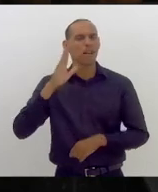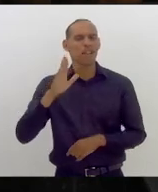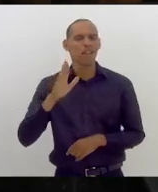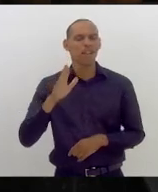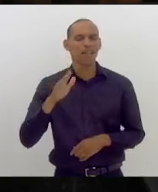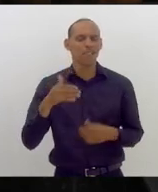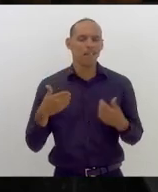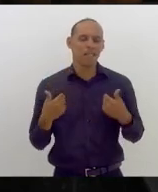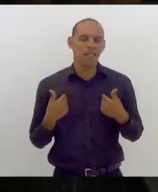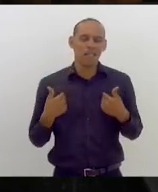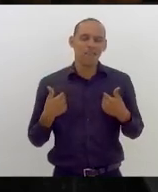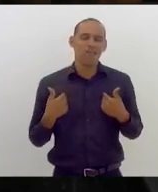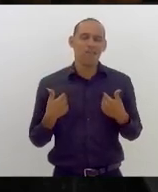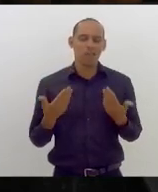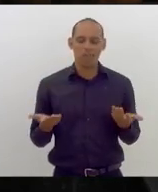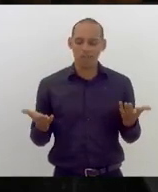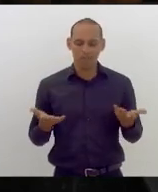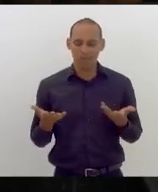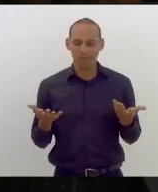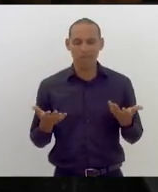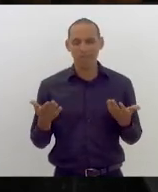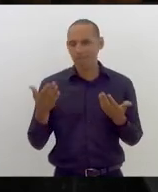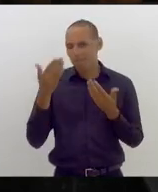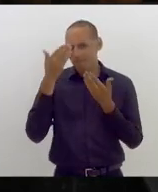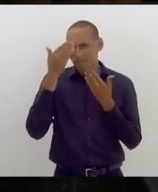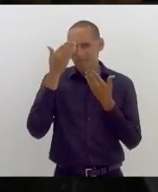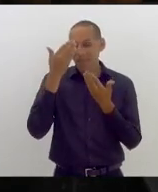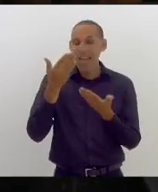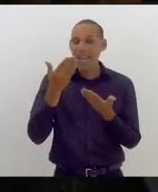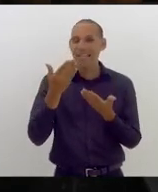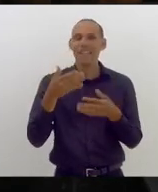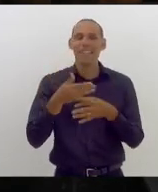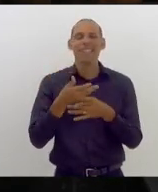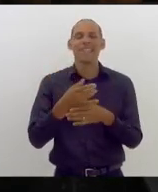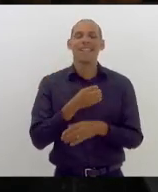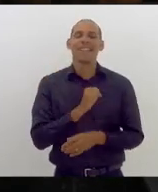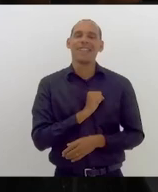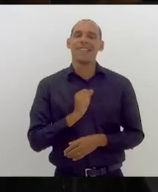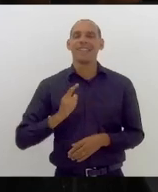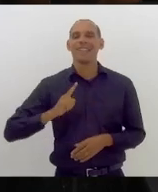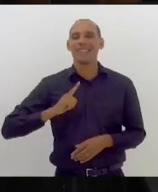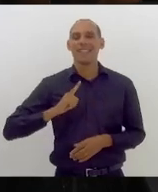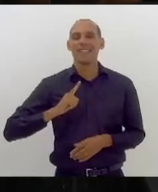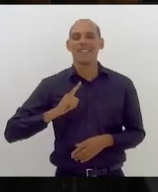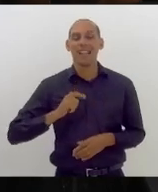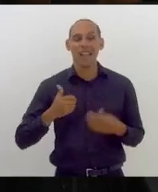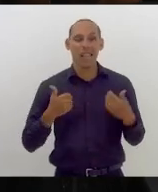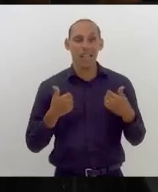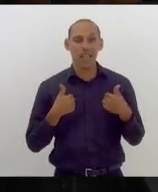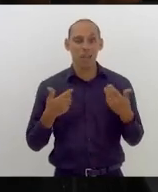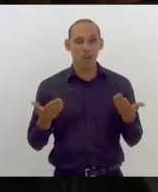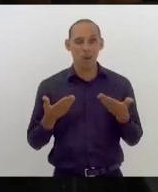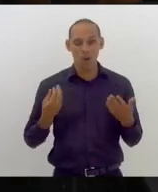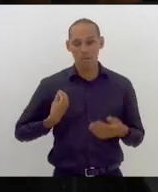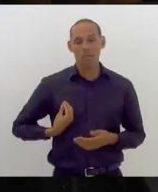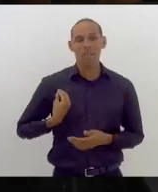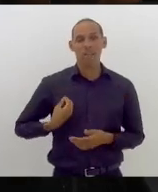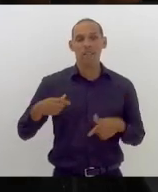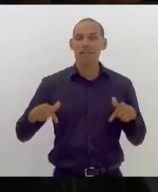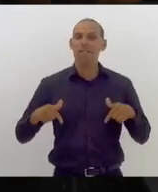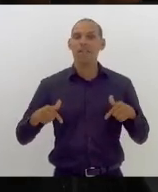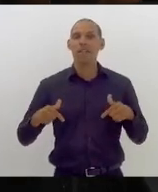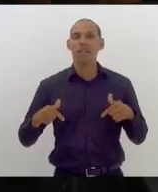posso deixar aqui nunca da minha gratidão à cidade de São Gonçalo. Em parte, eu estou hoje aqui, Léo,